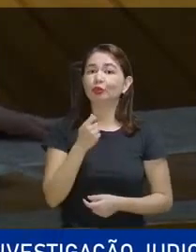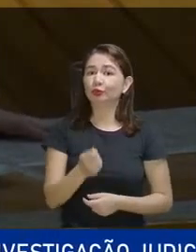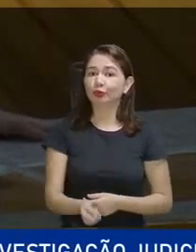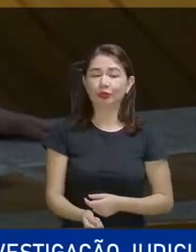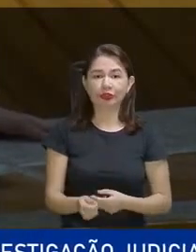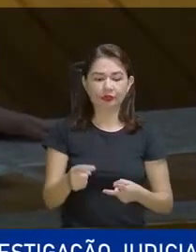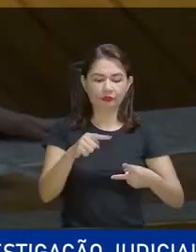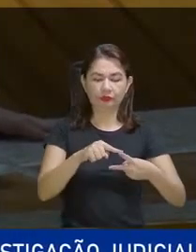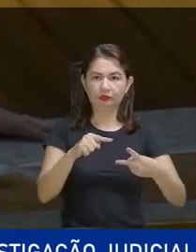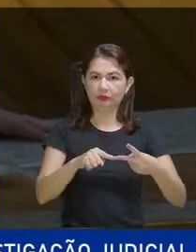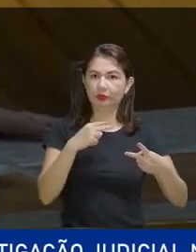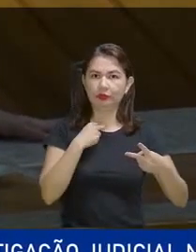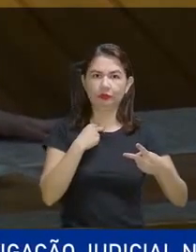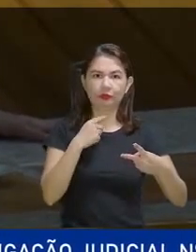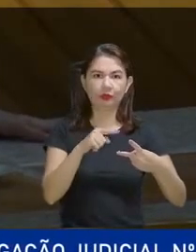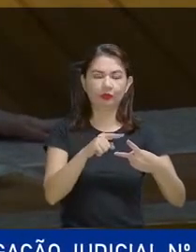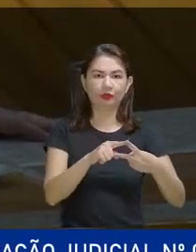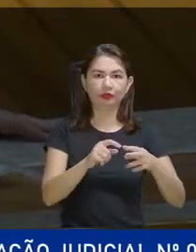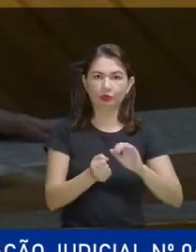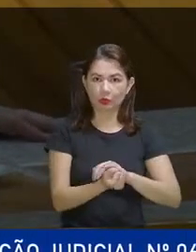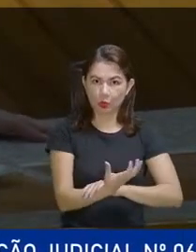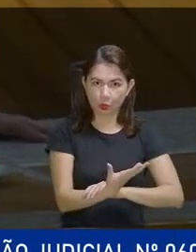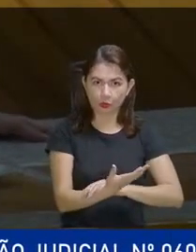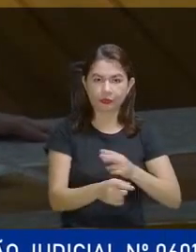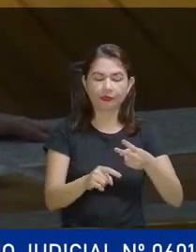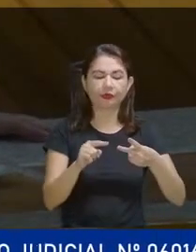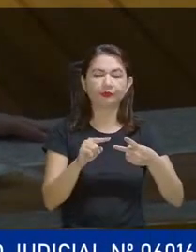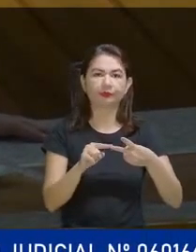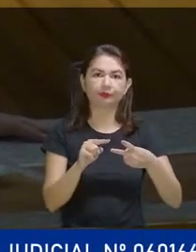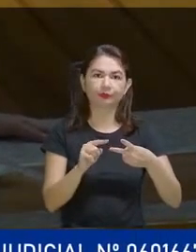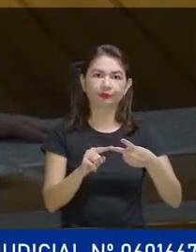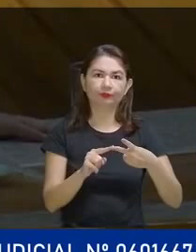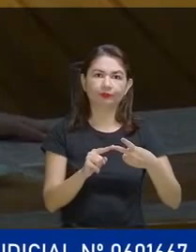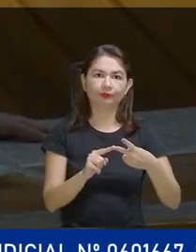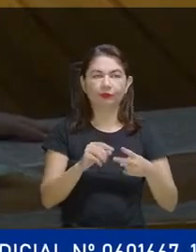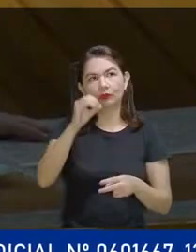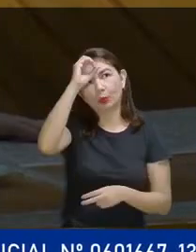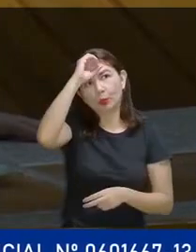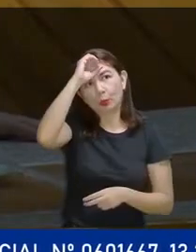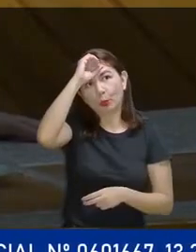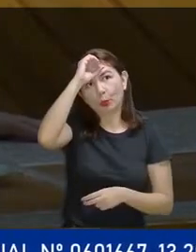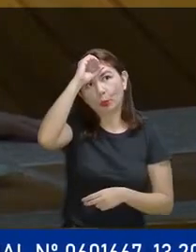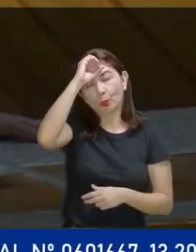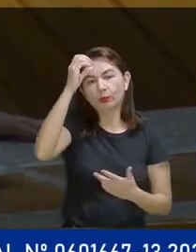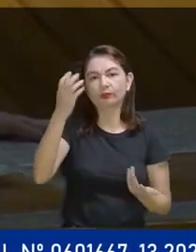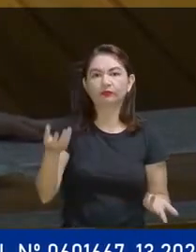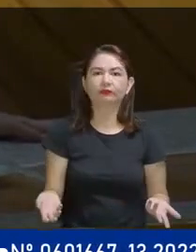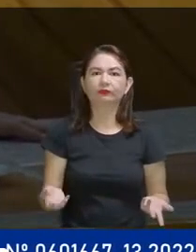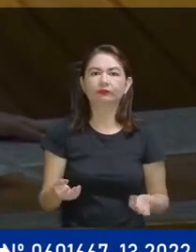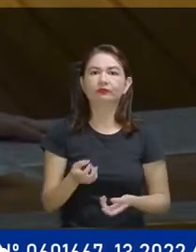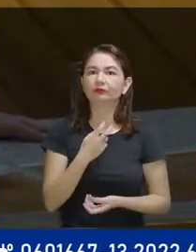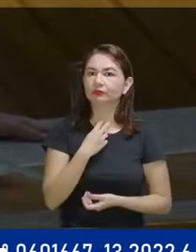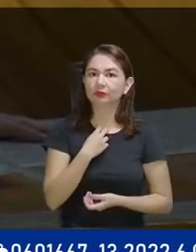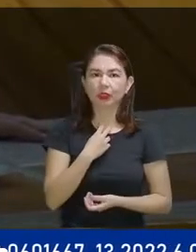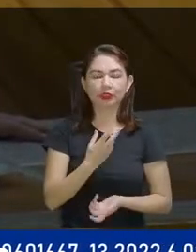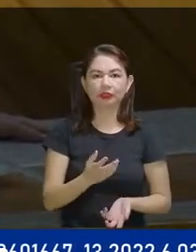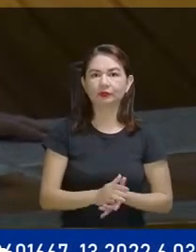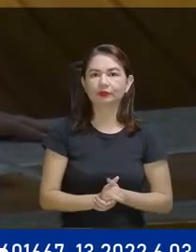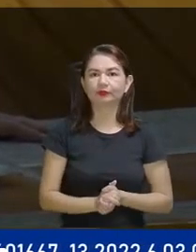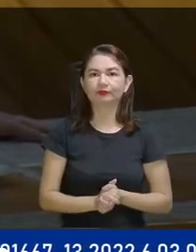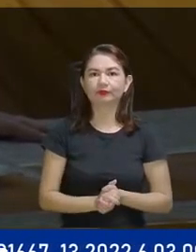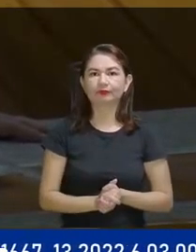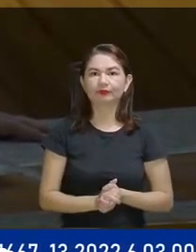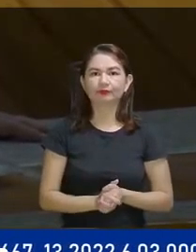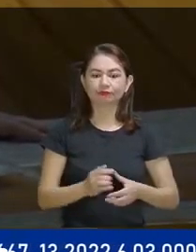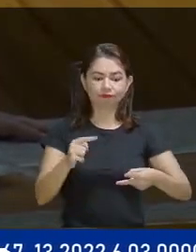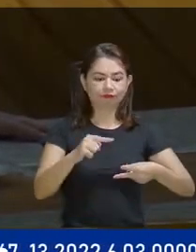vida. Não deve ser corrupto e não deve ser ingênuo. Ele não deve